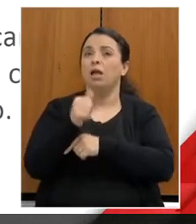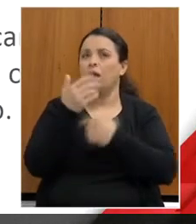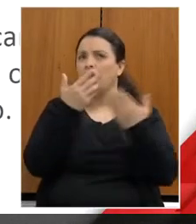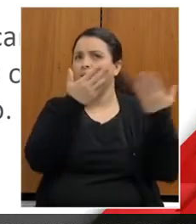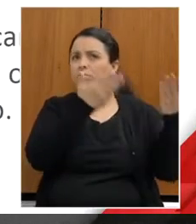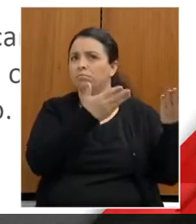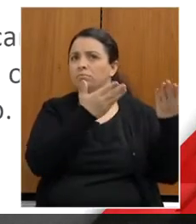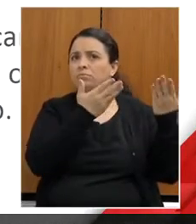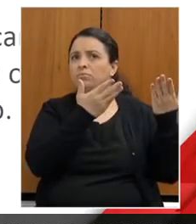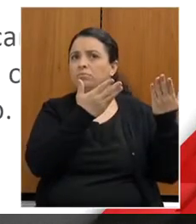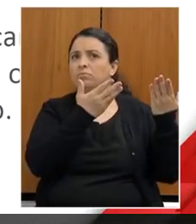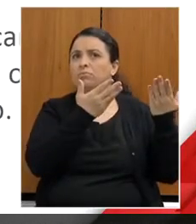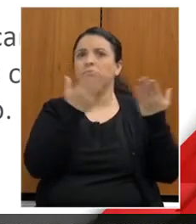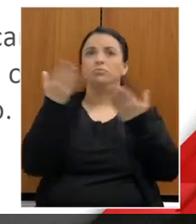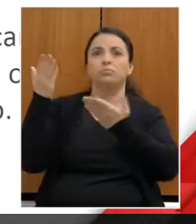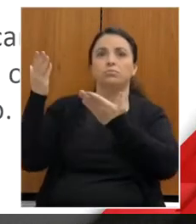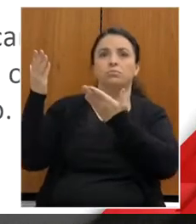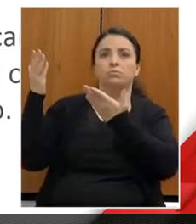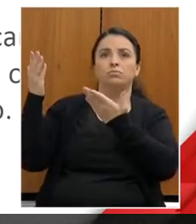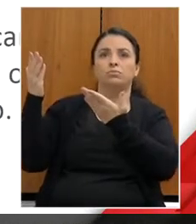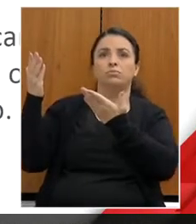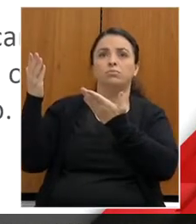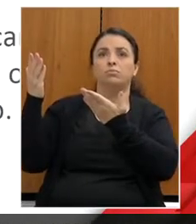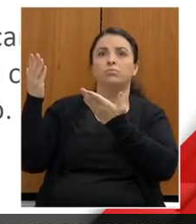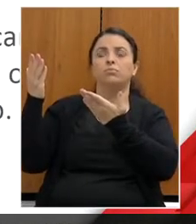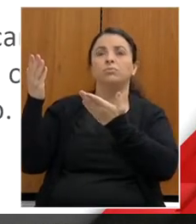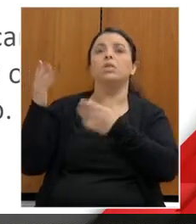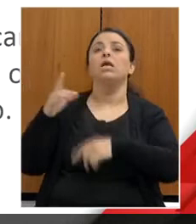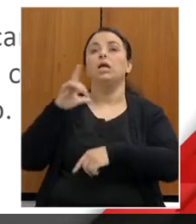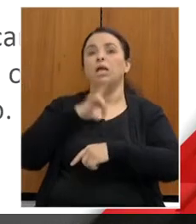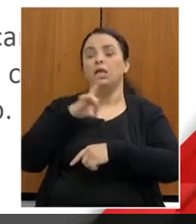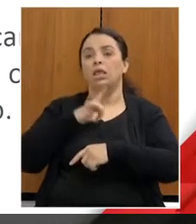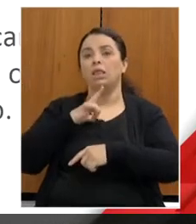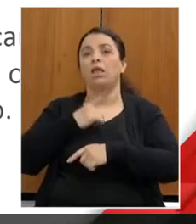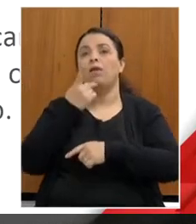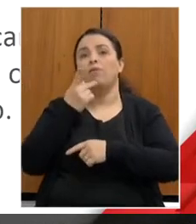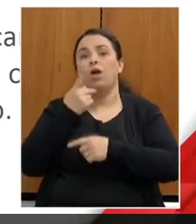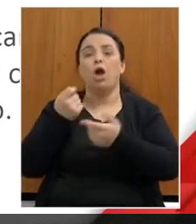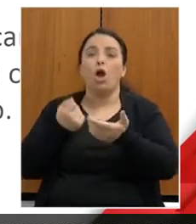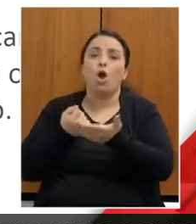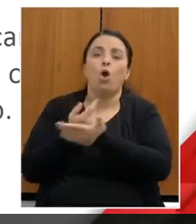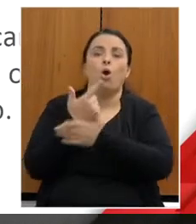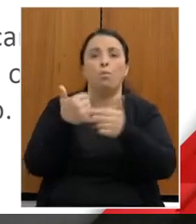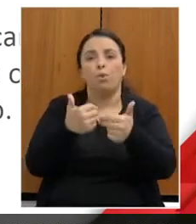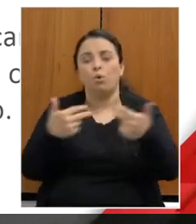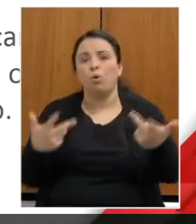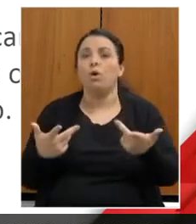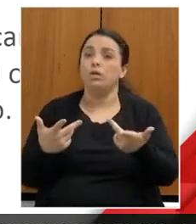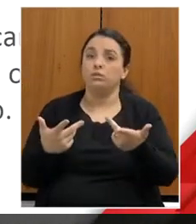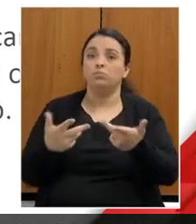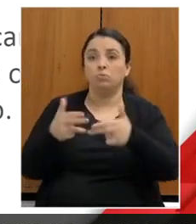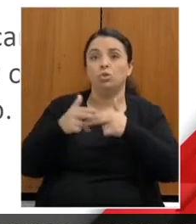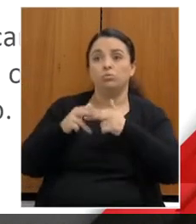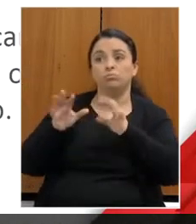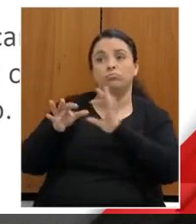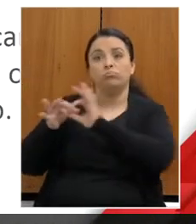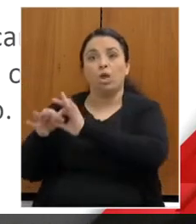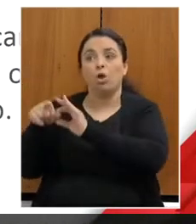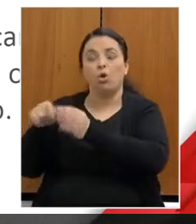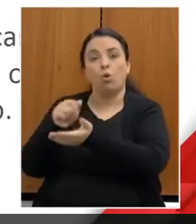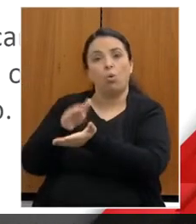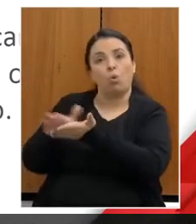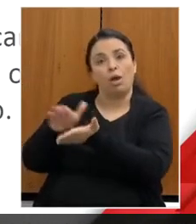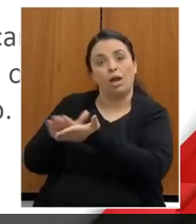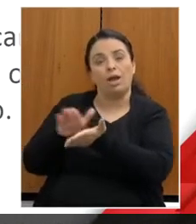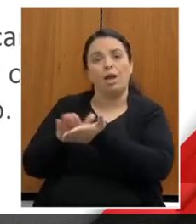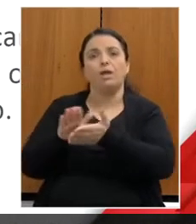os valores não executados para aquisição de medicamentos se referem ao fato do processo de compra ocorrer de acordo com o consumo. E nesse bimestre, a necessidade